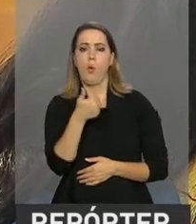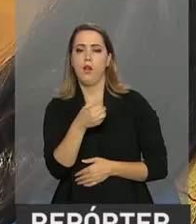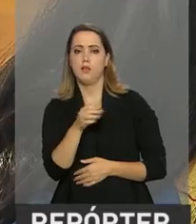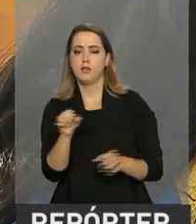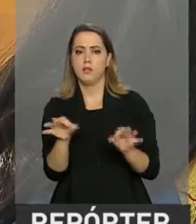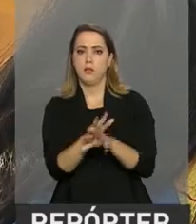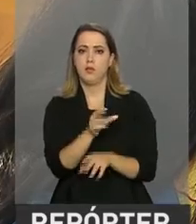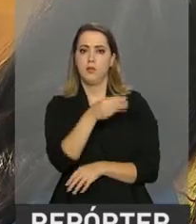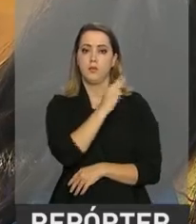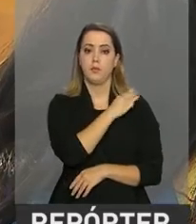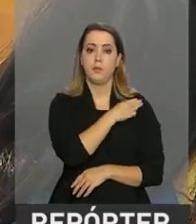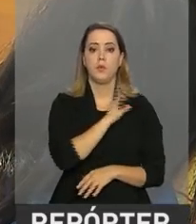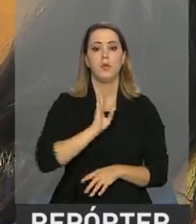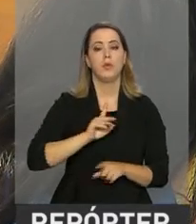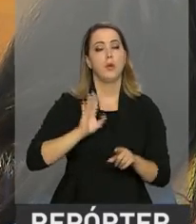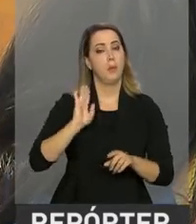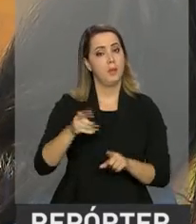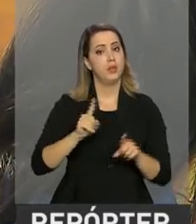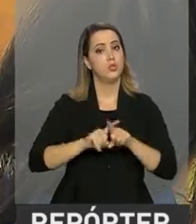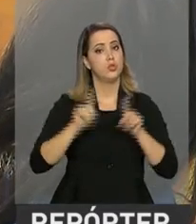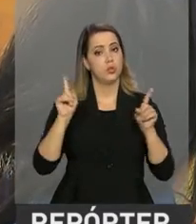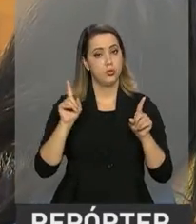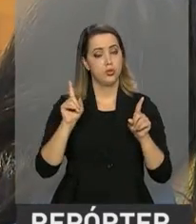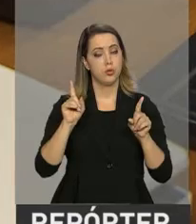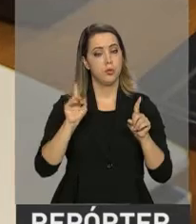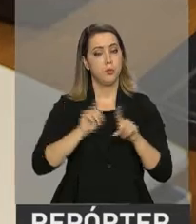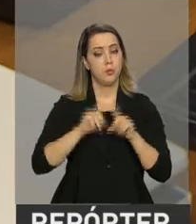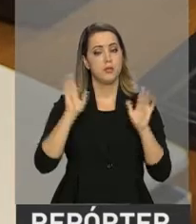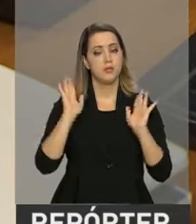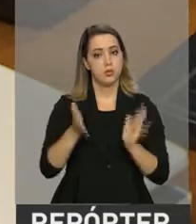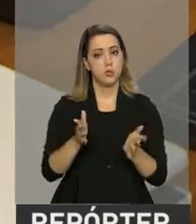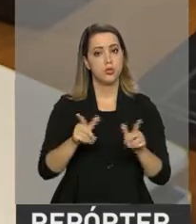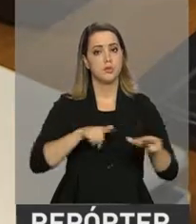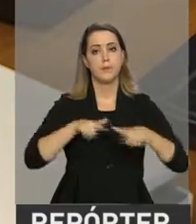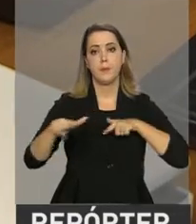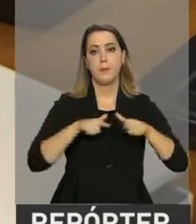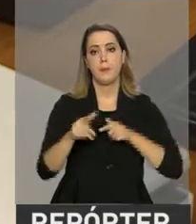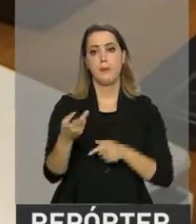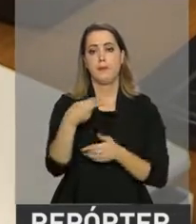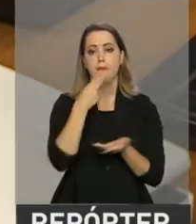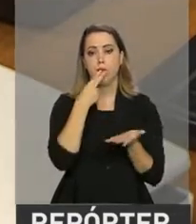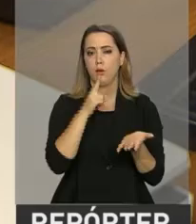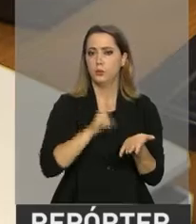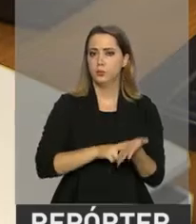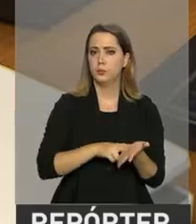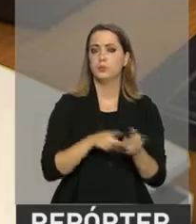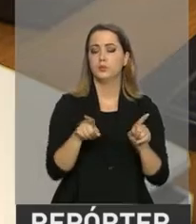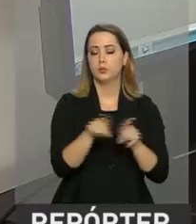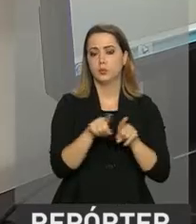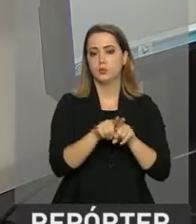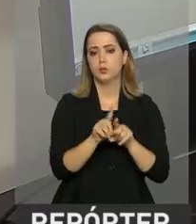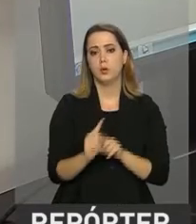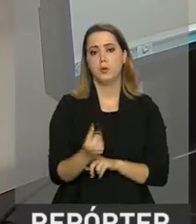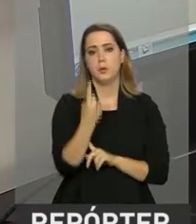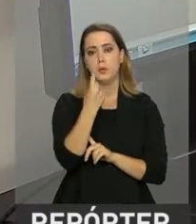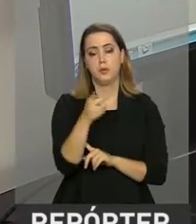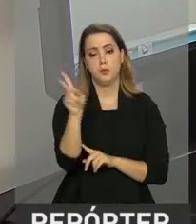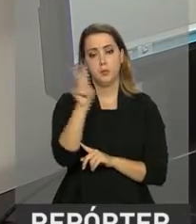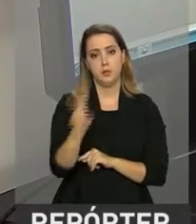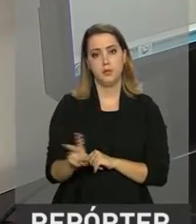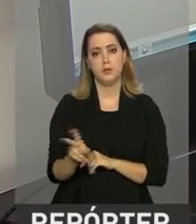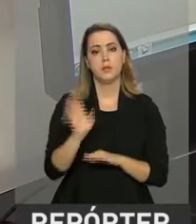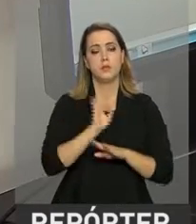desempenha tarefas administrativas também nos correios esta é a primeira experiência dela na área profissional e ajuda